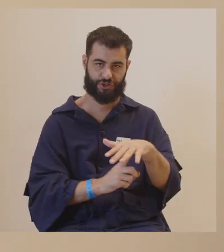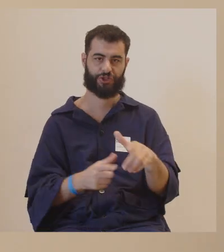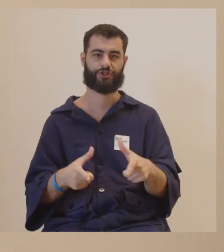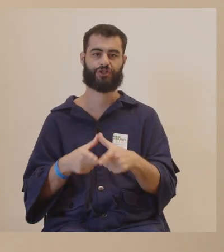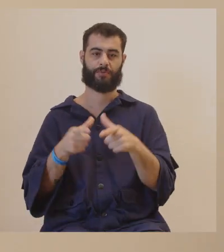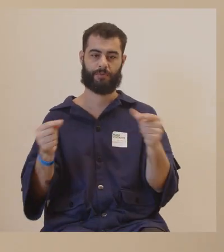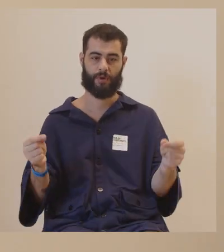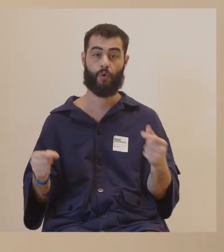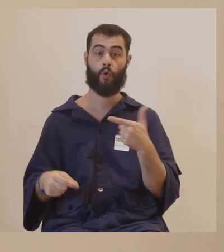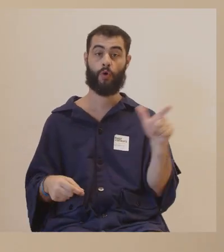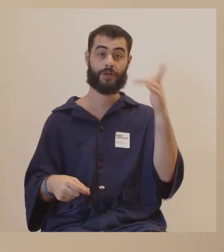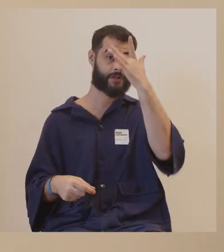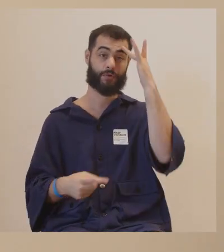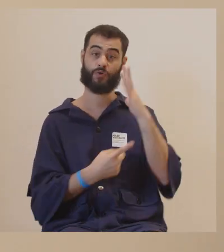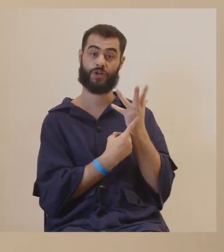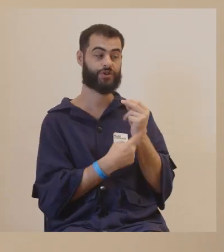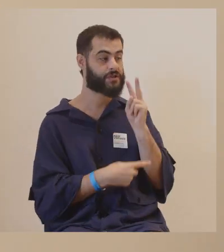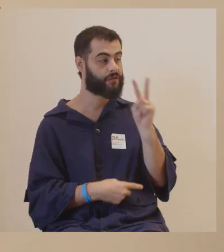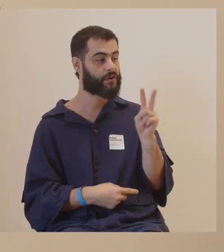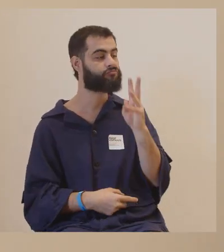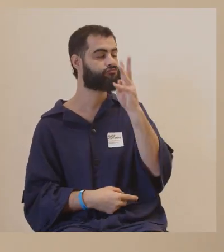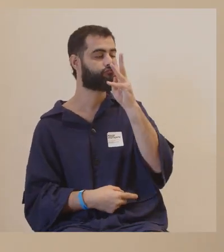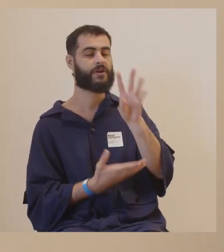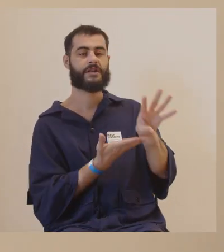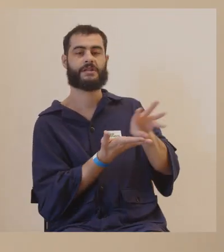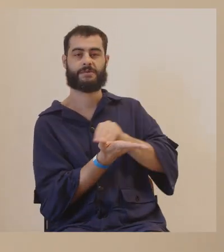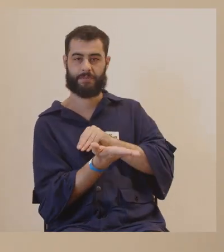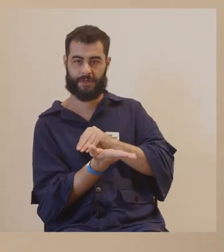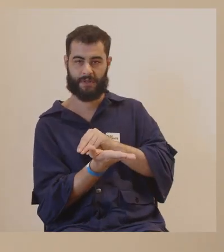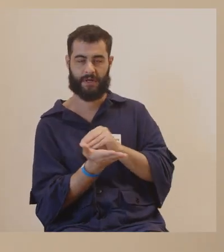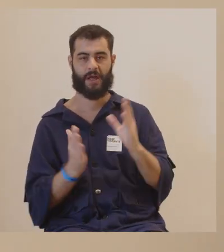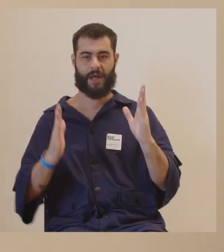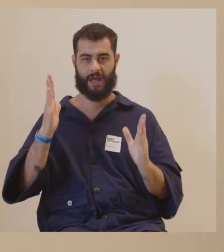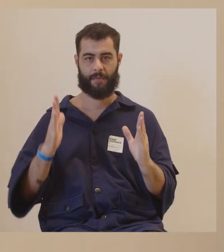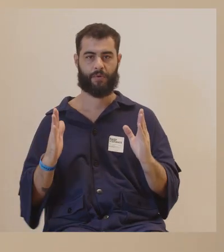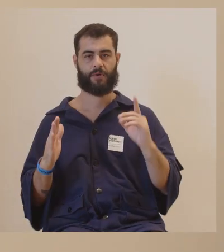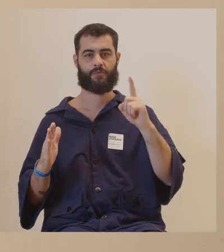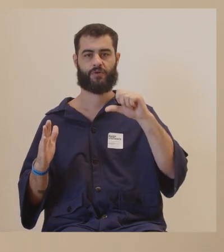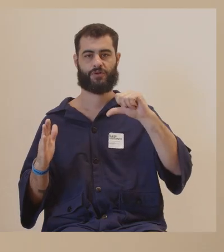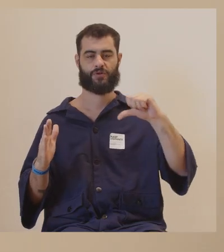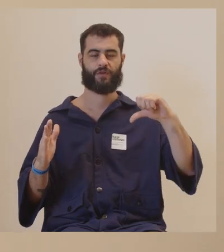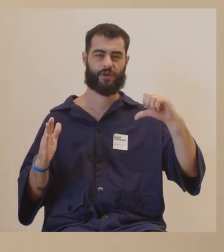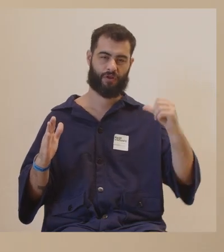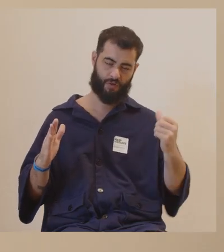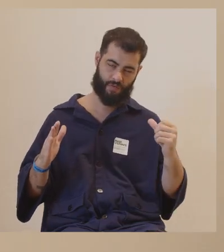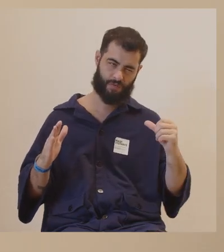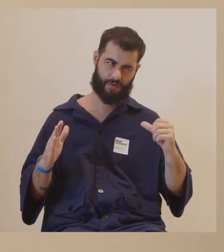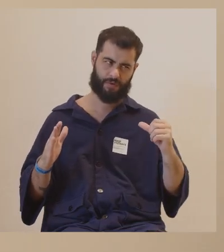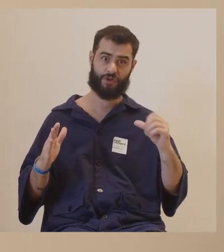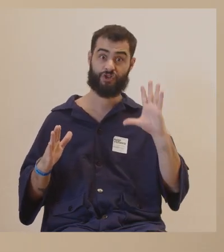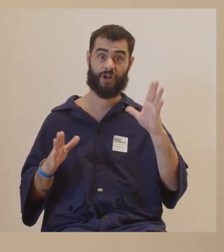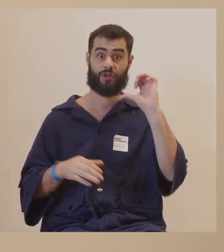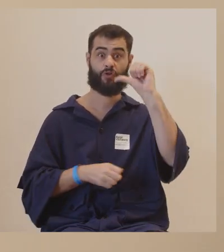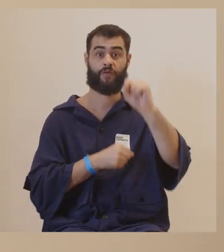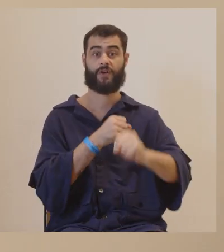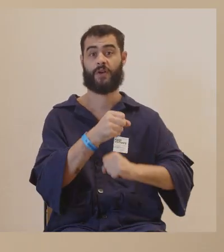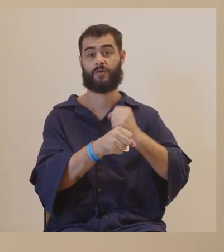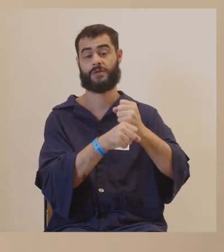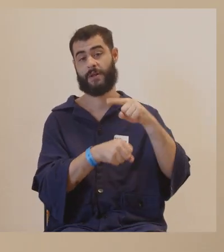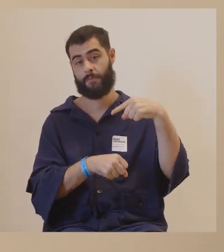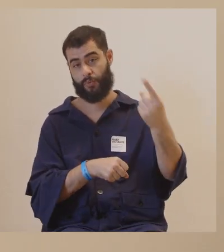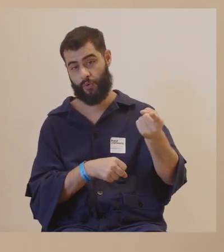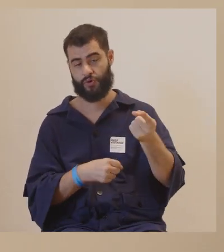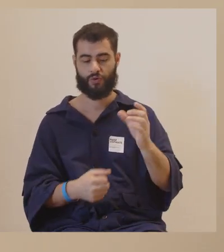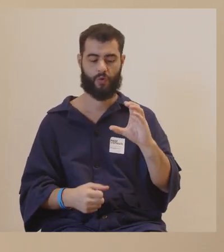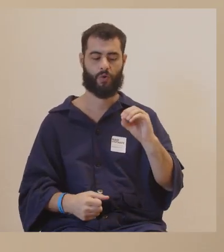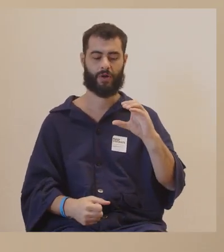inspira outros artistas. Né? Quer dizer, é de 1899, portanto, 9 anos depois dessas obras, e 9 anos depois que o Octave Mirbeau